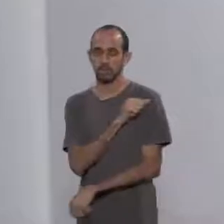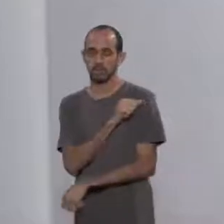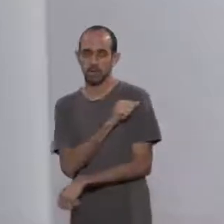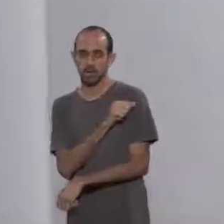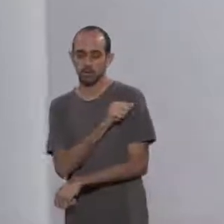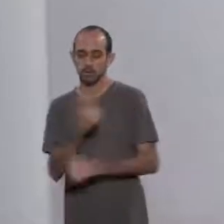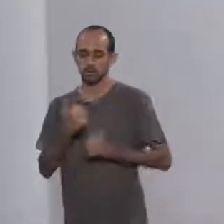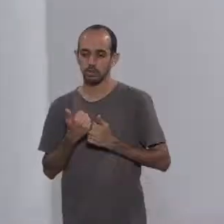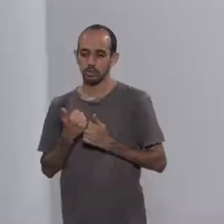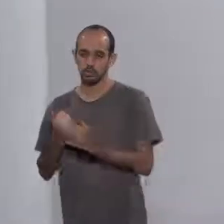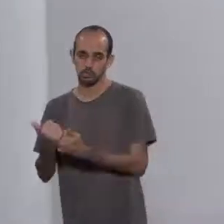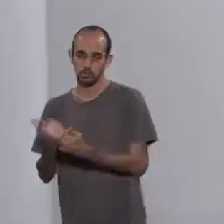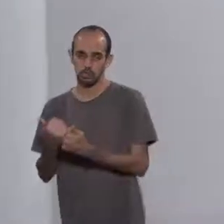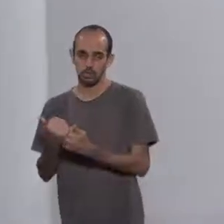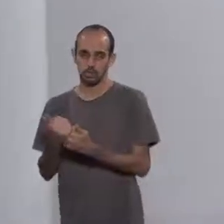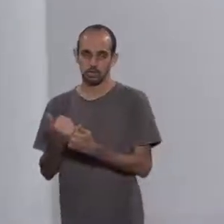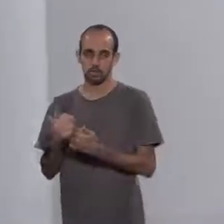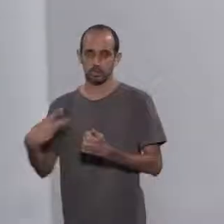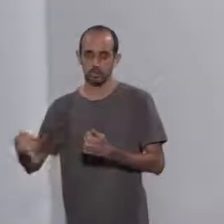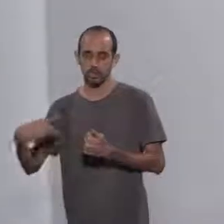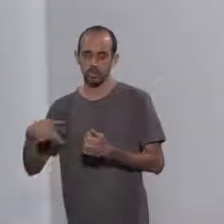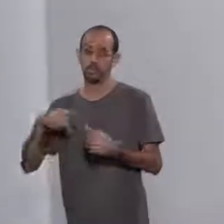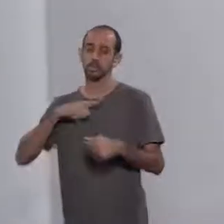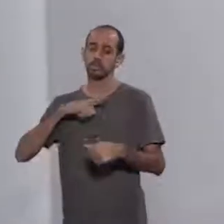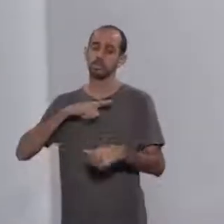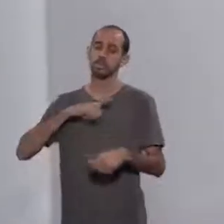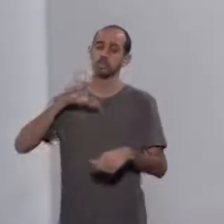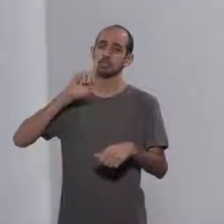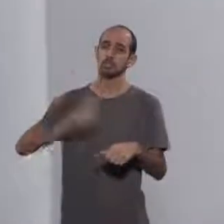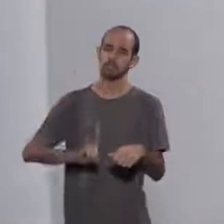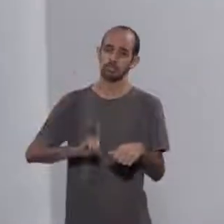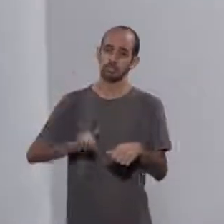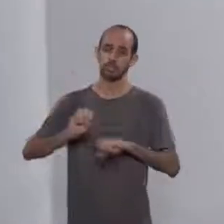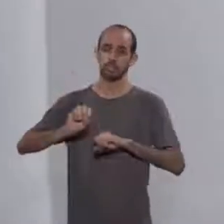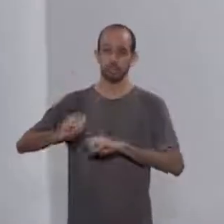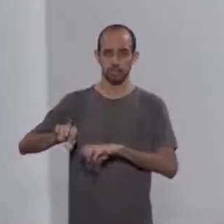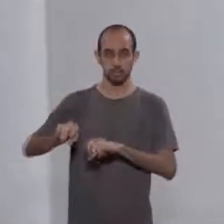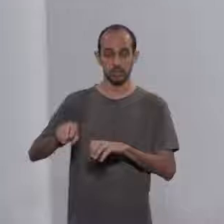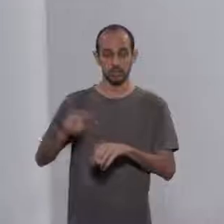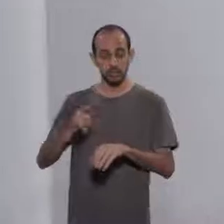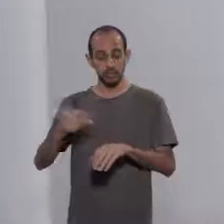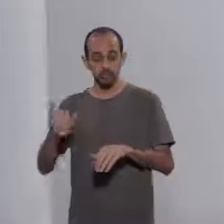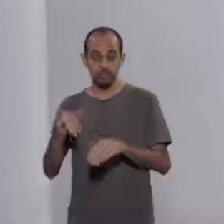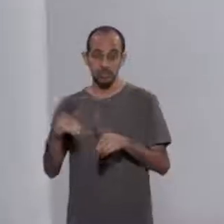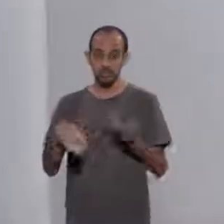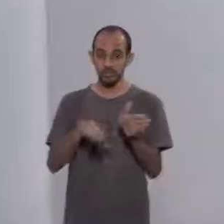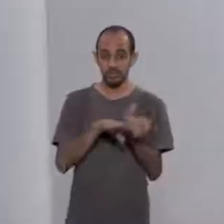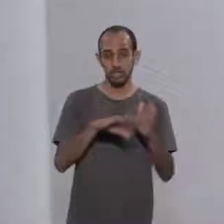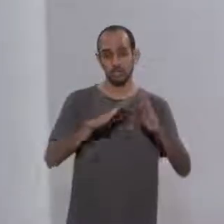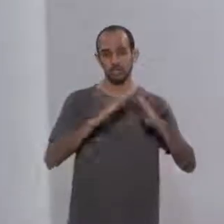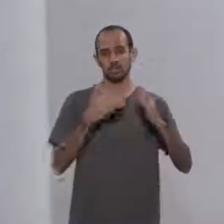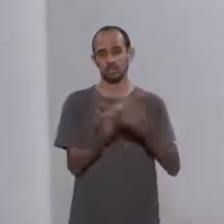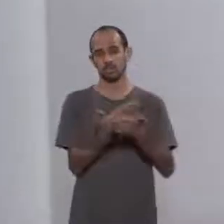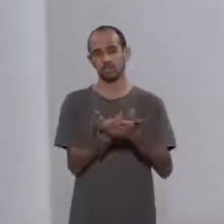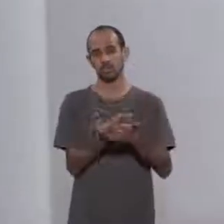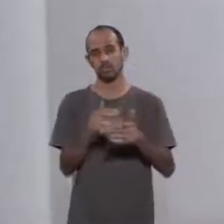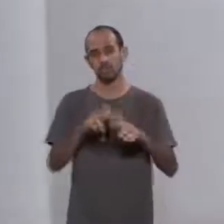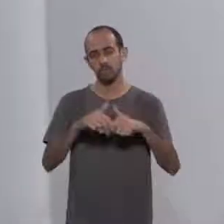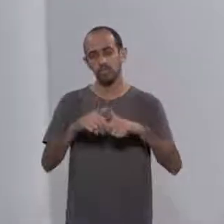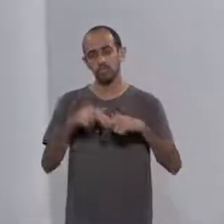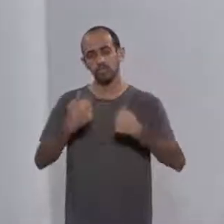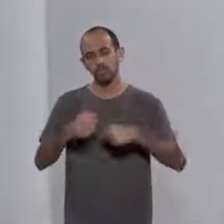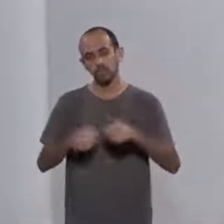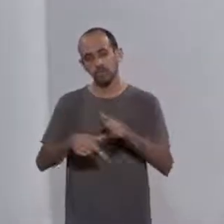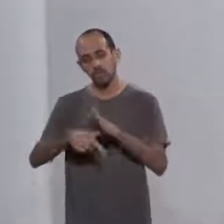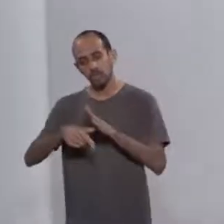gente dar todo o suporte, porque eles têm direito à educação e eles vão chegar à escola. Então, a gente precisa se preparar, se antecipar